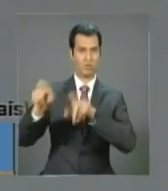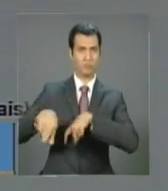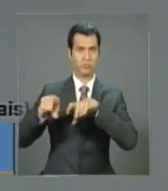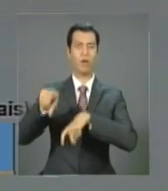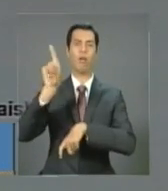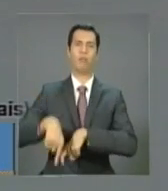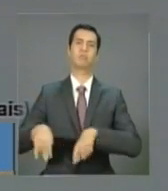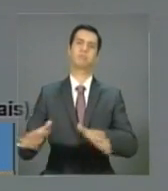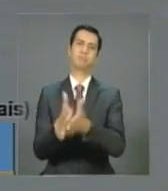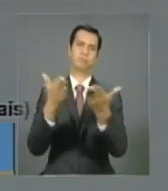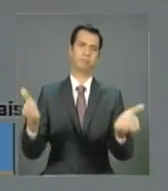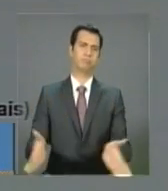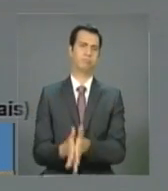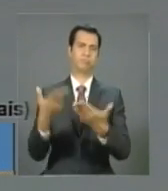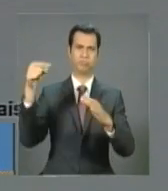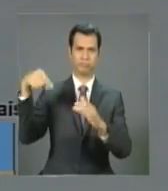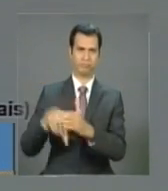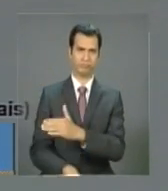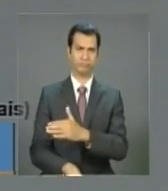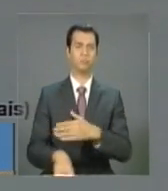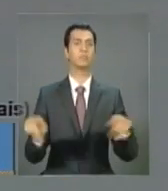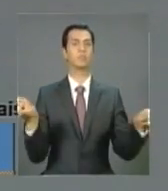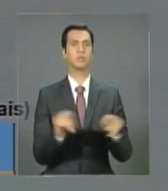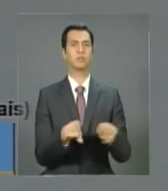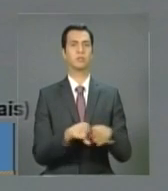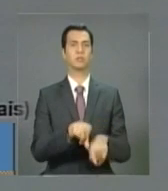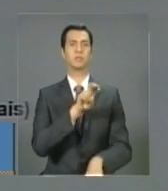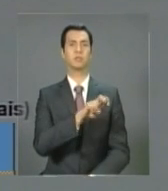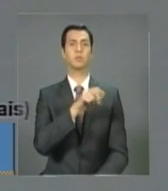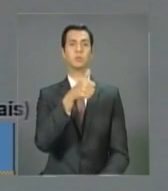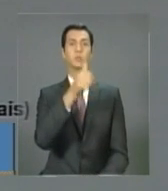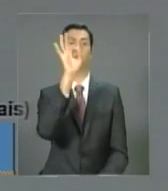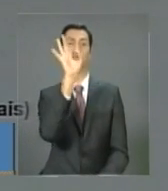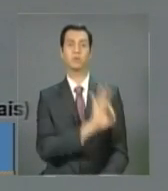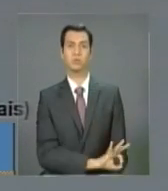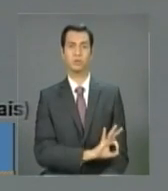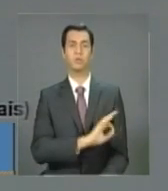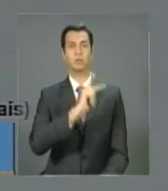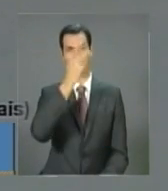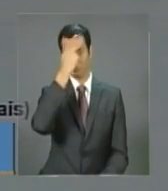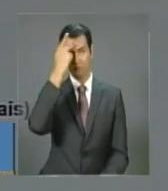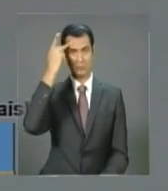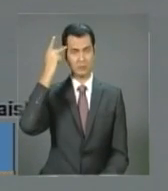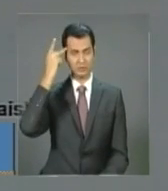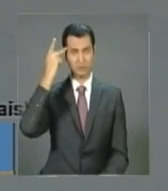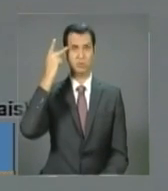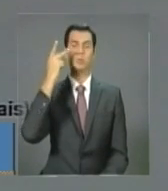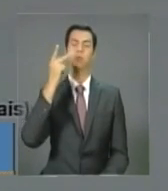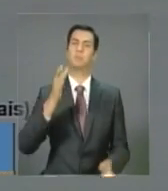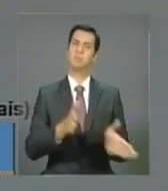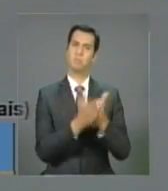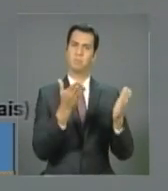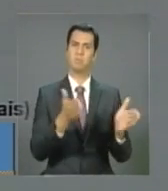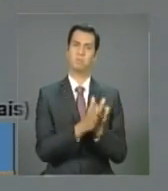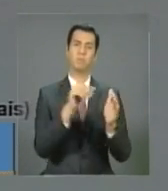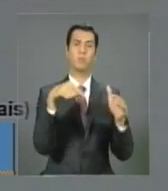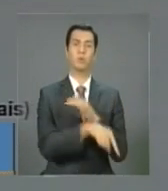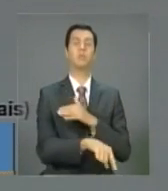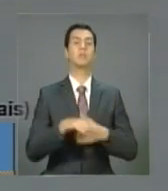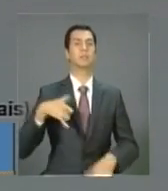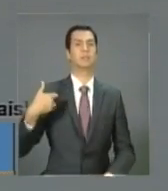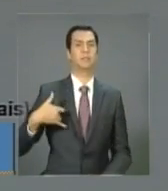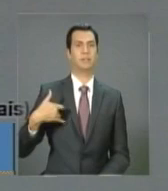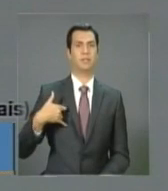extrema pobreza. Quase 51% dos brasileiros em situação de extrema pobreza têm menos de 19